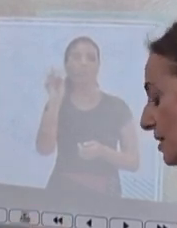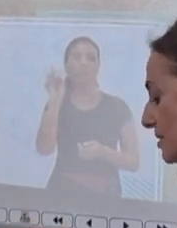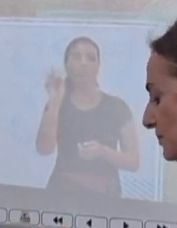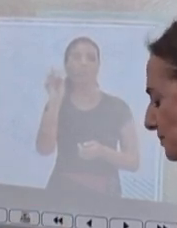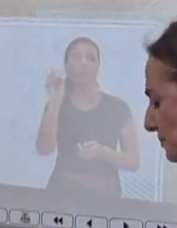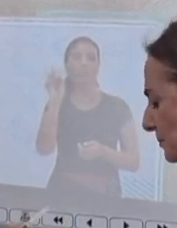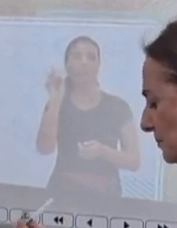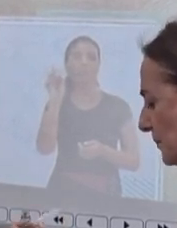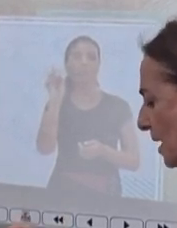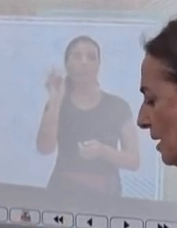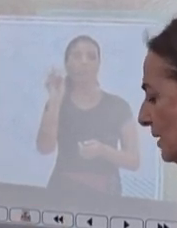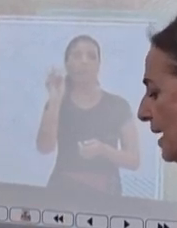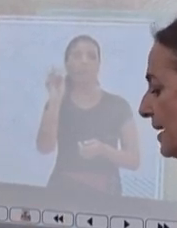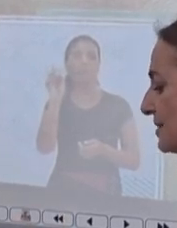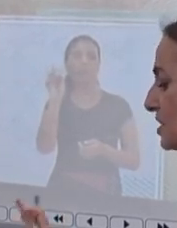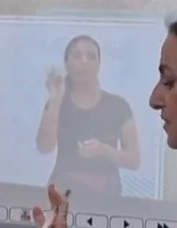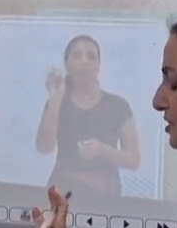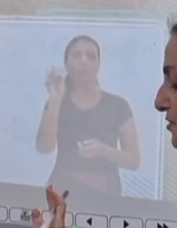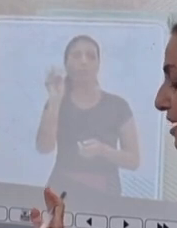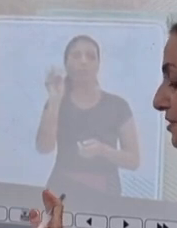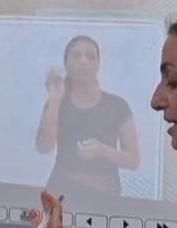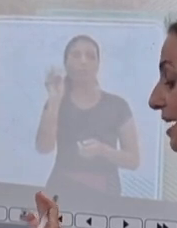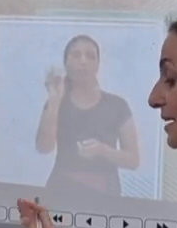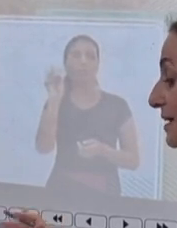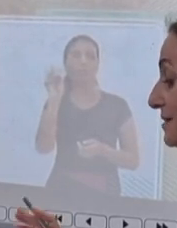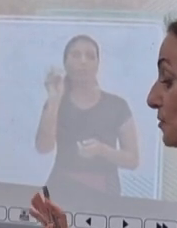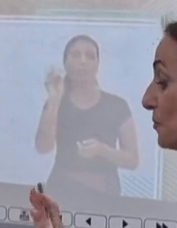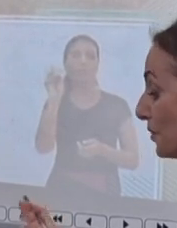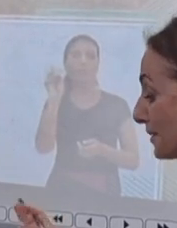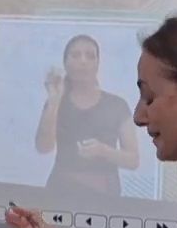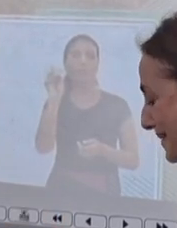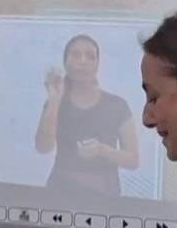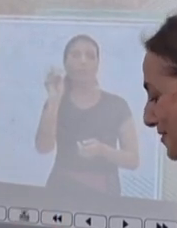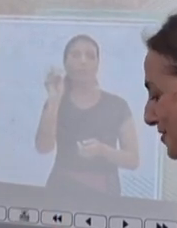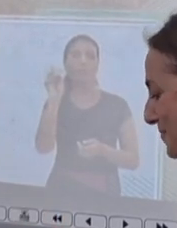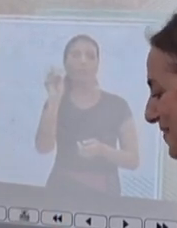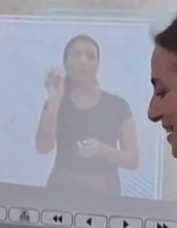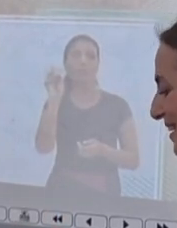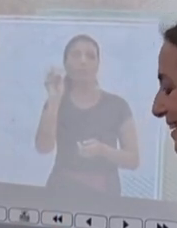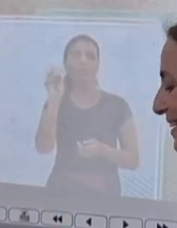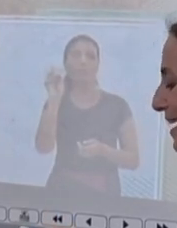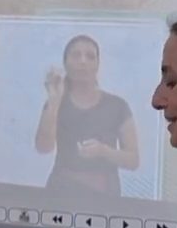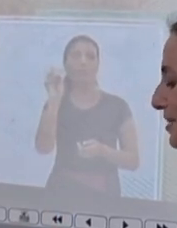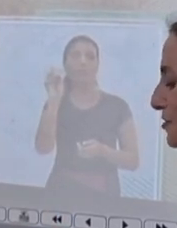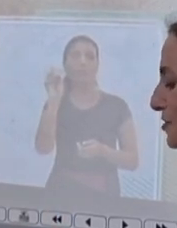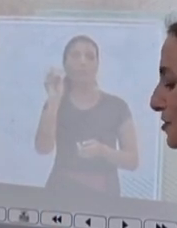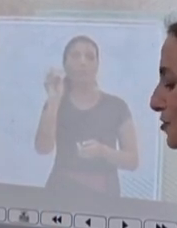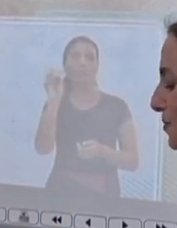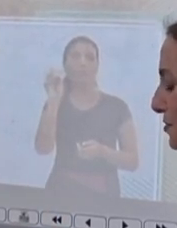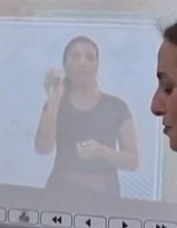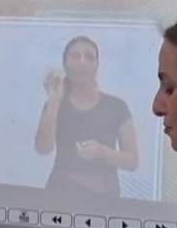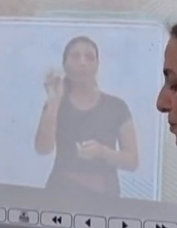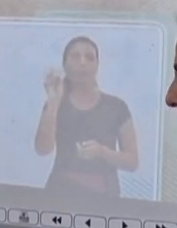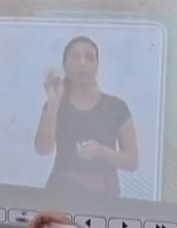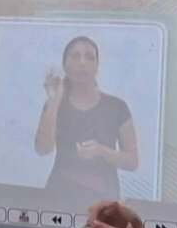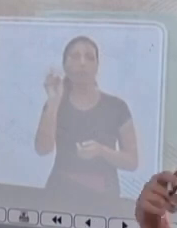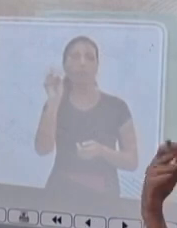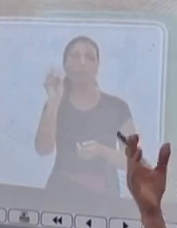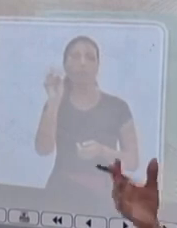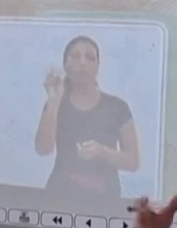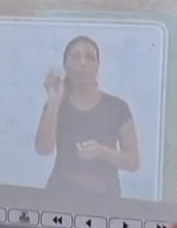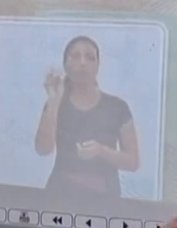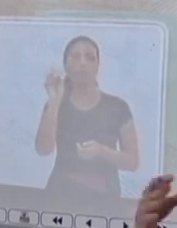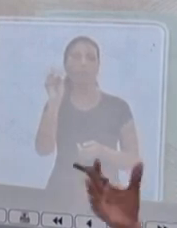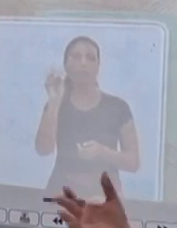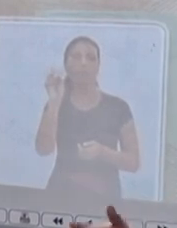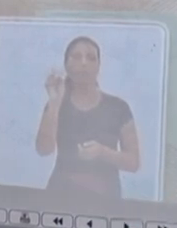Ou consciência. E aí essas faixas ficaram lá, e elas eram muito interessantes. E aí nisso a gente começou a descobrir que a gente podia